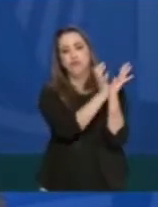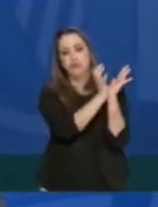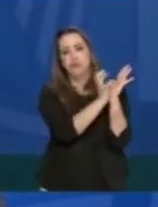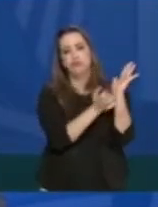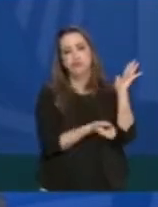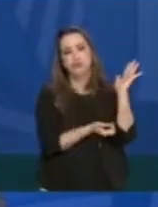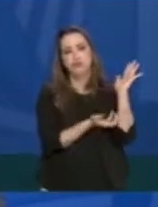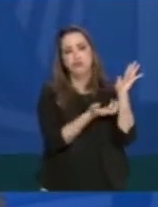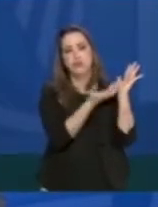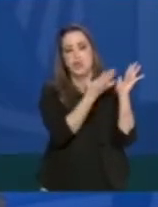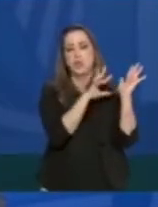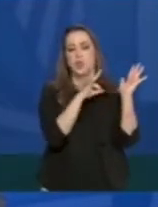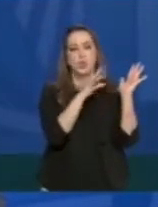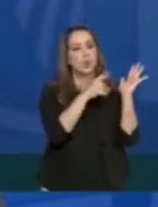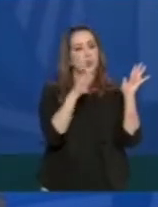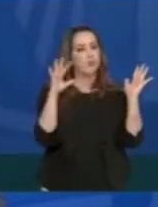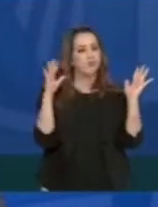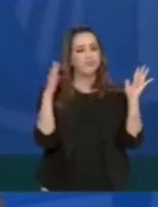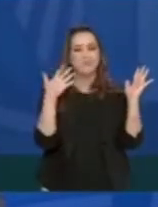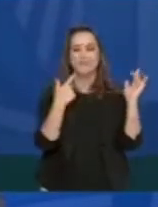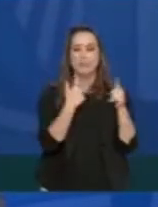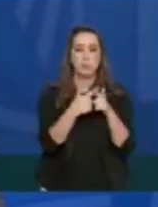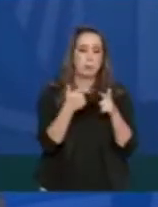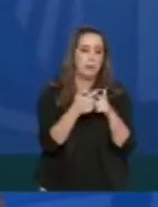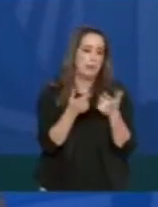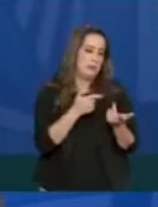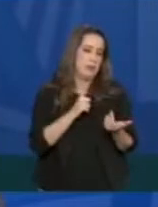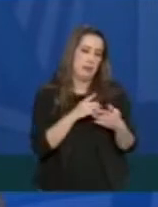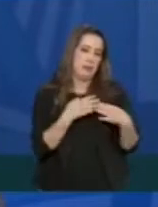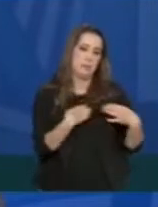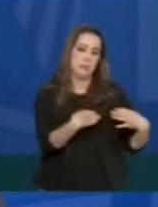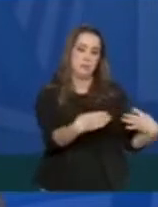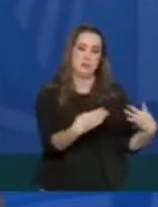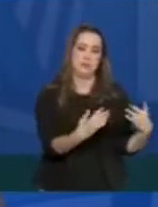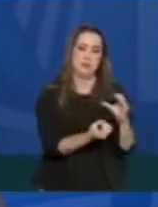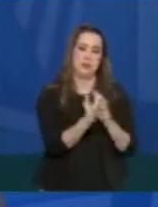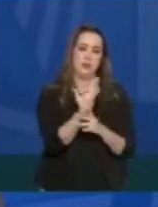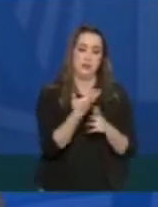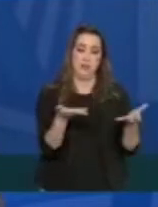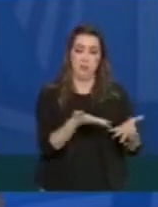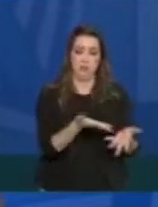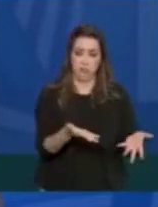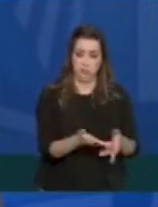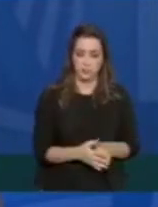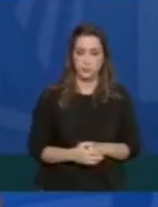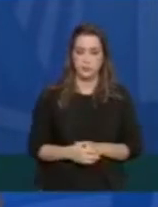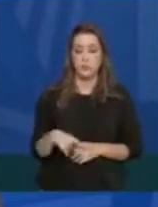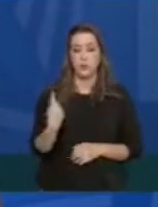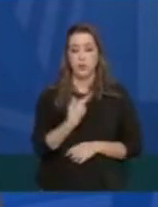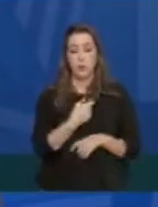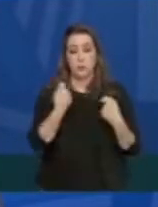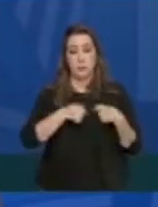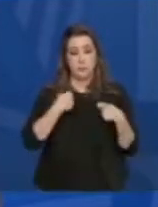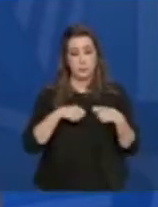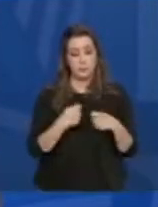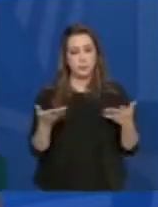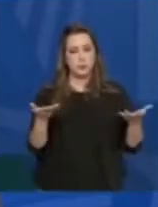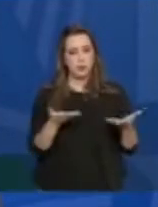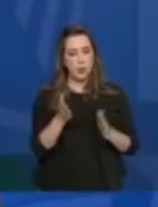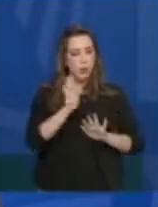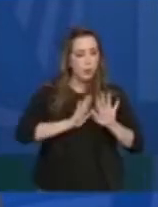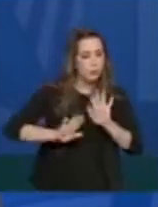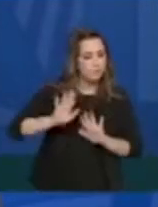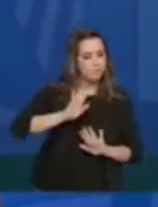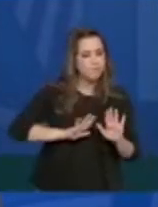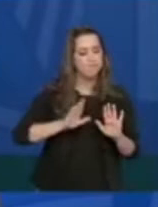imediatamente a partir de uma decisão dessa natureza. Então, nós precisamos ter cautela,